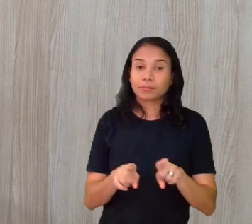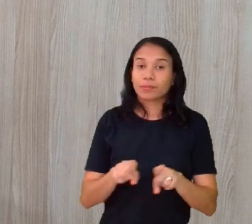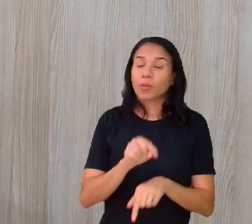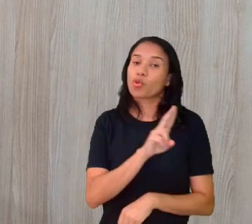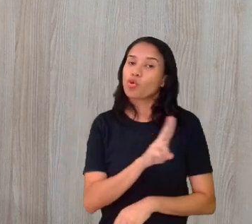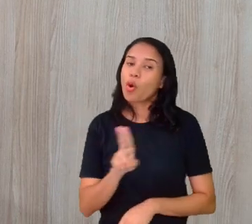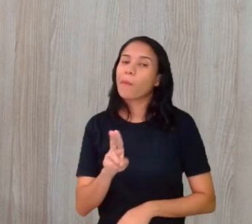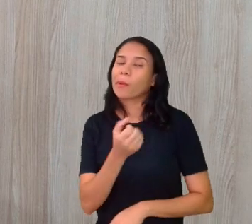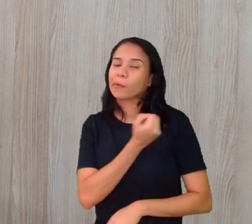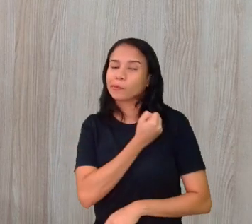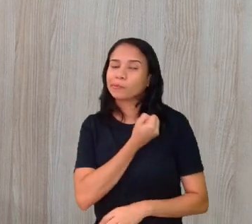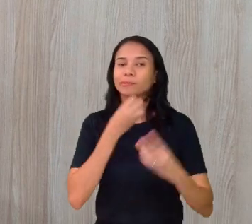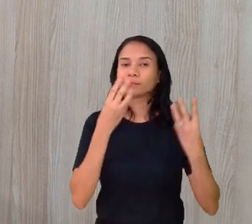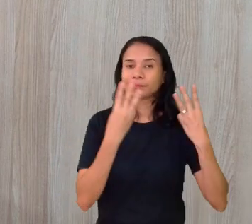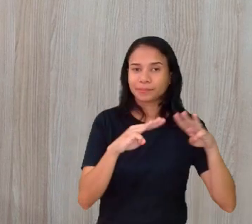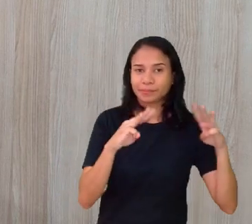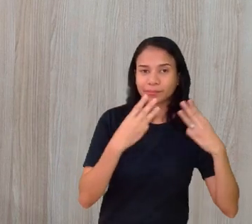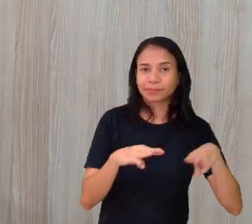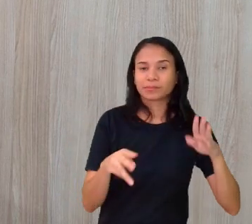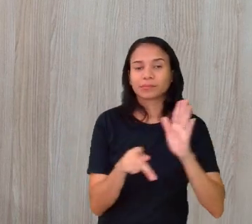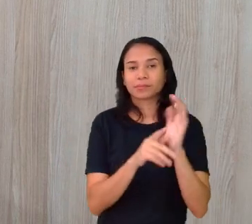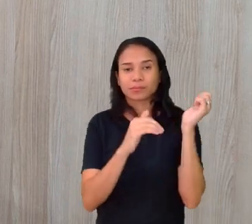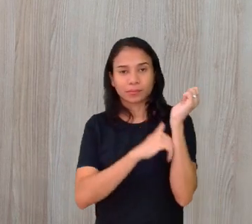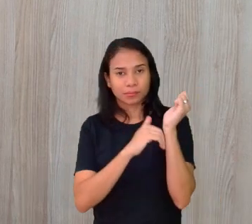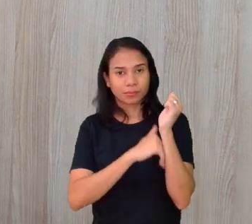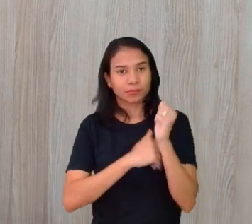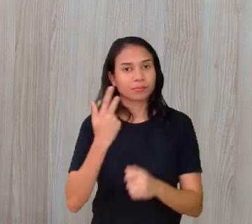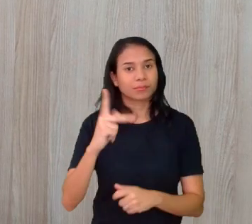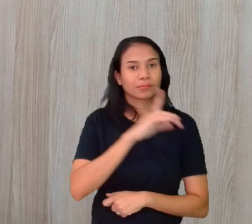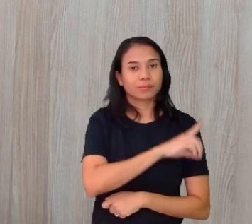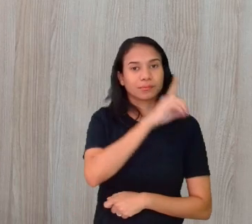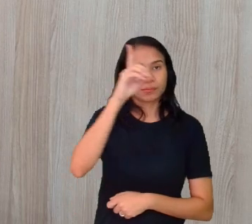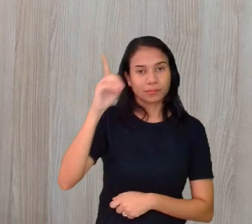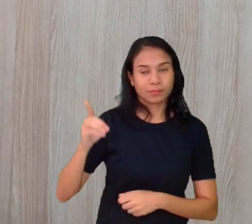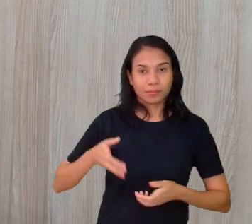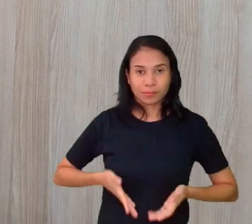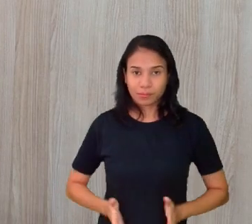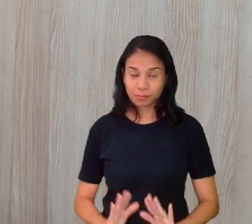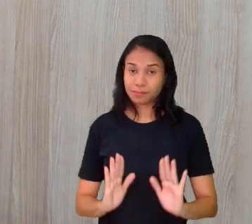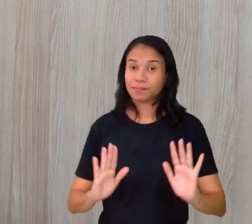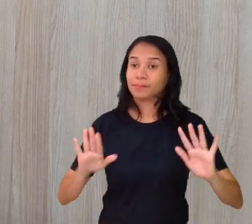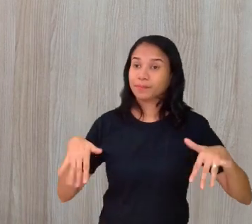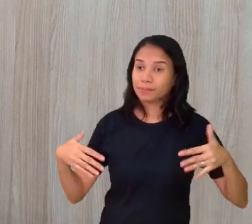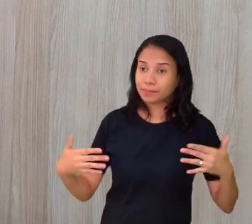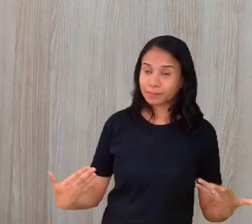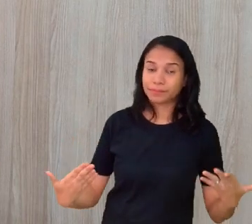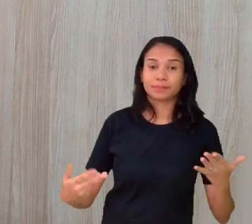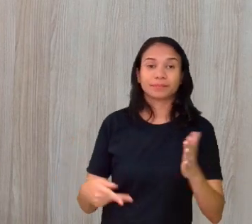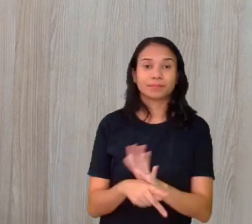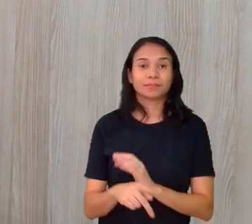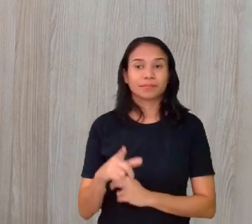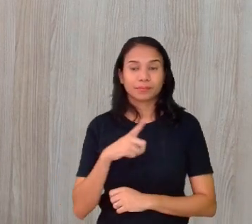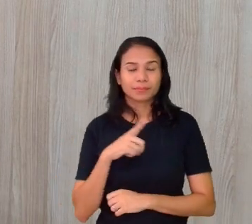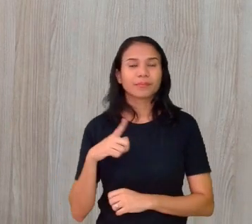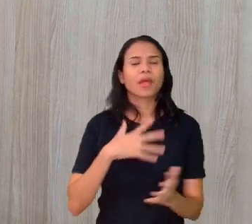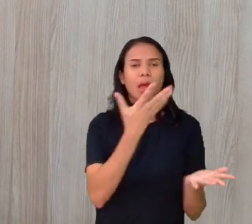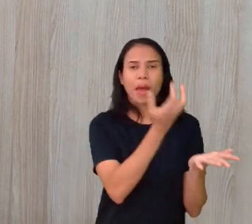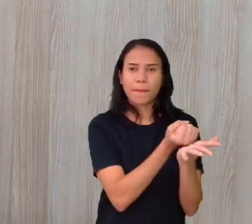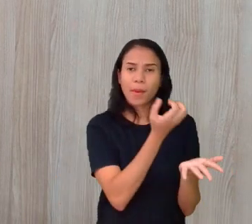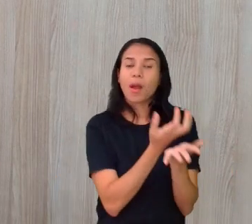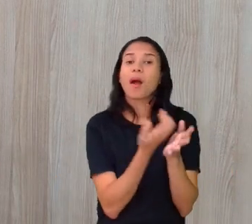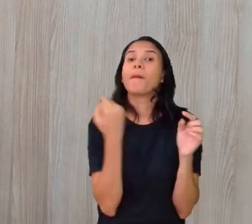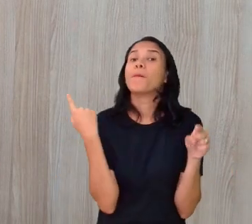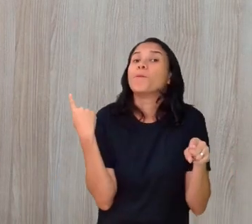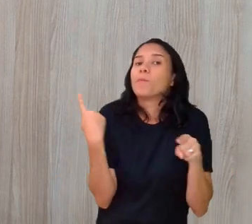de matrícula, e a senha será muito provavelmente a sua data de nascimento. Então, faz o download